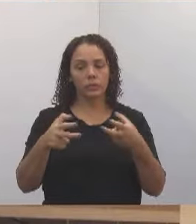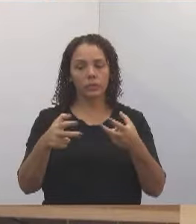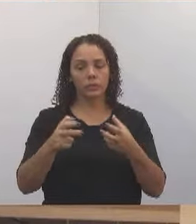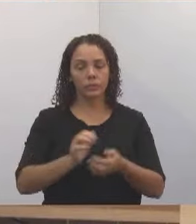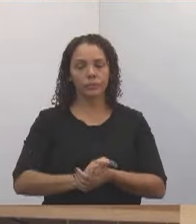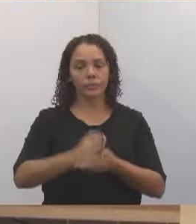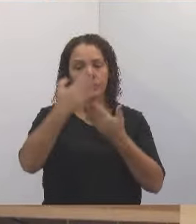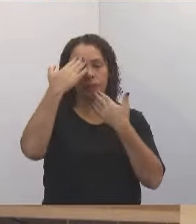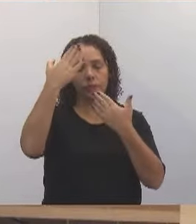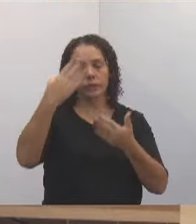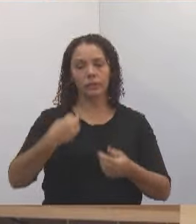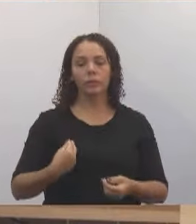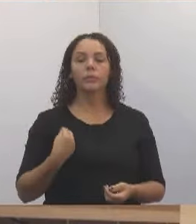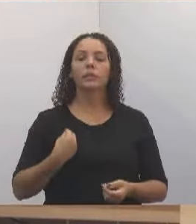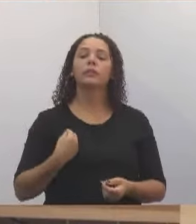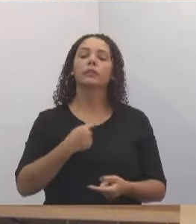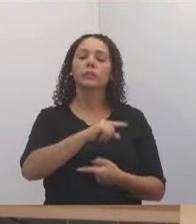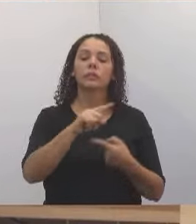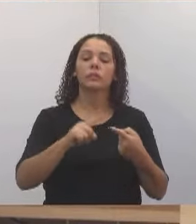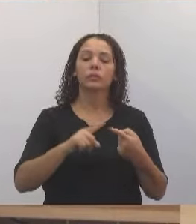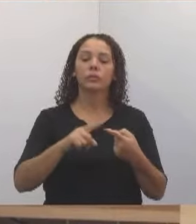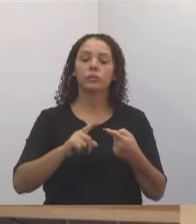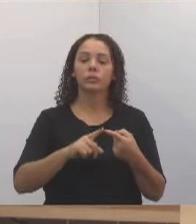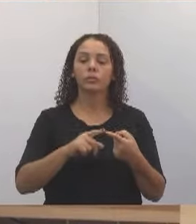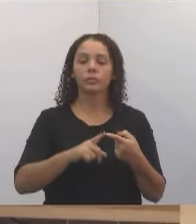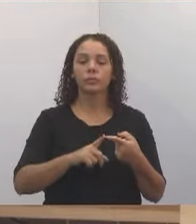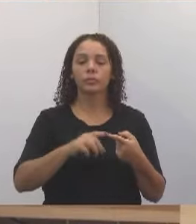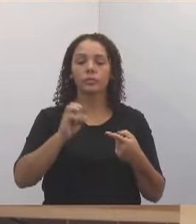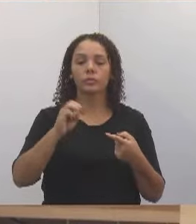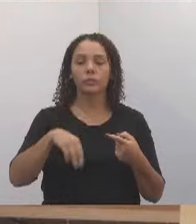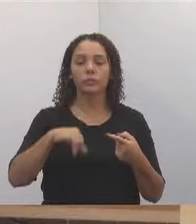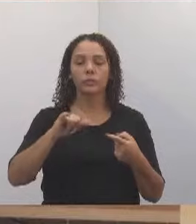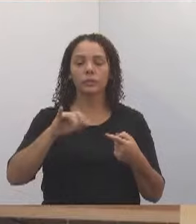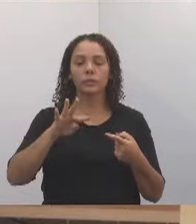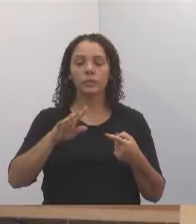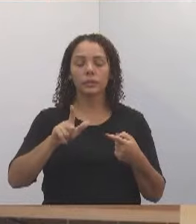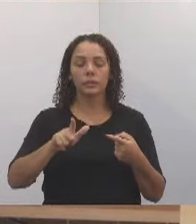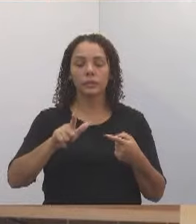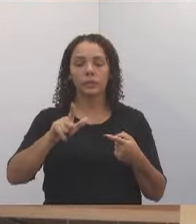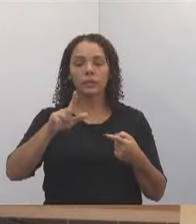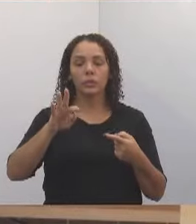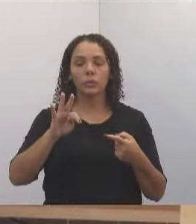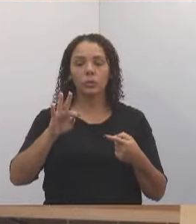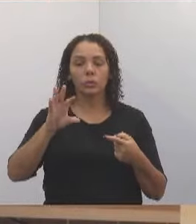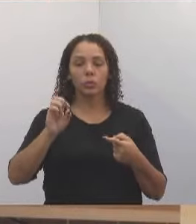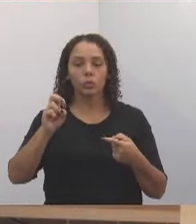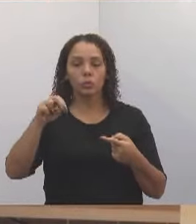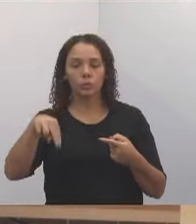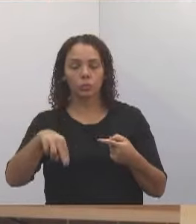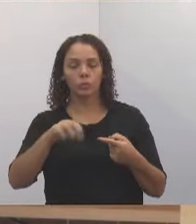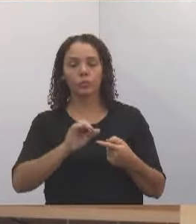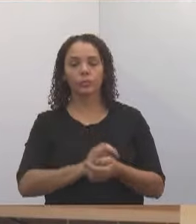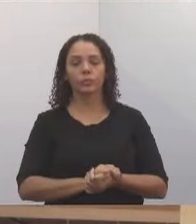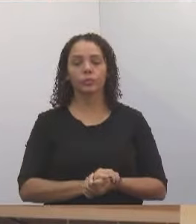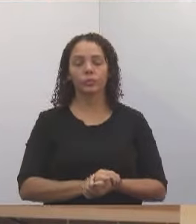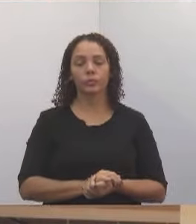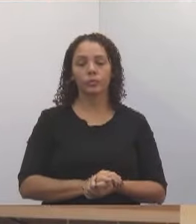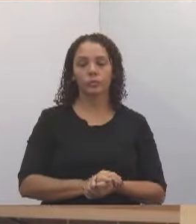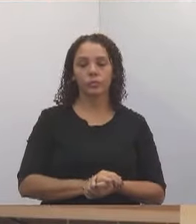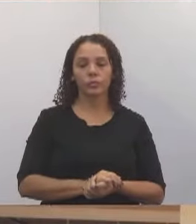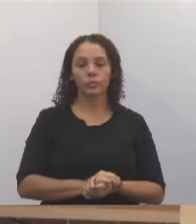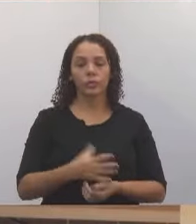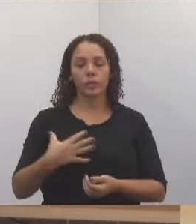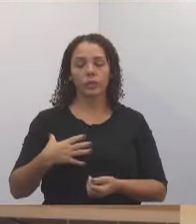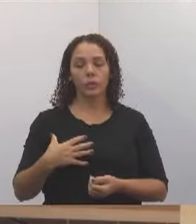agradecer a presença aqui do munícipe, o Nilton, o Niltinho da Capoeira, aí o filho do